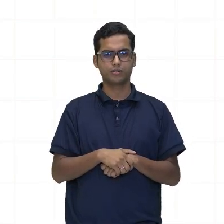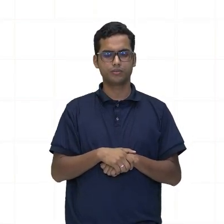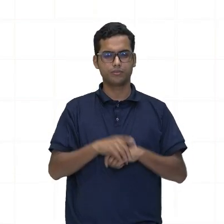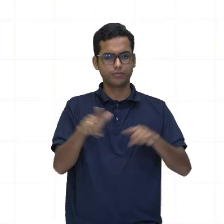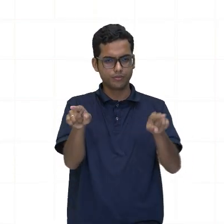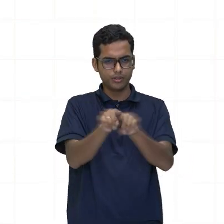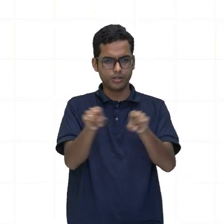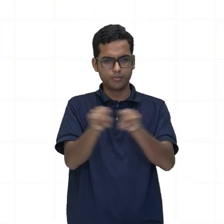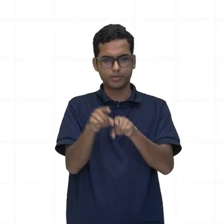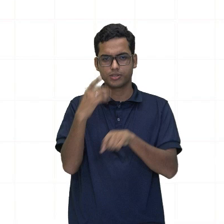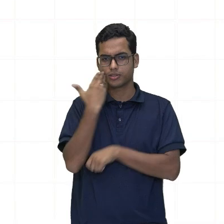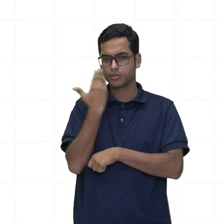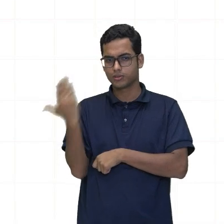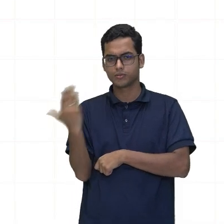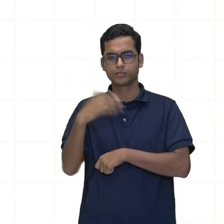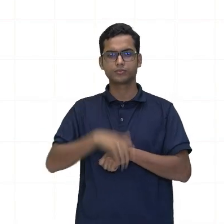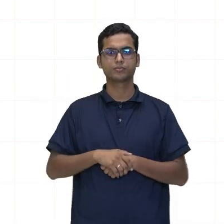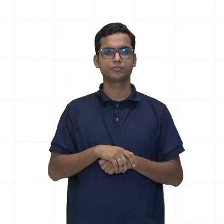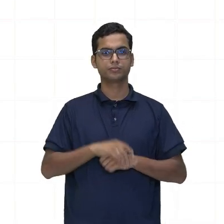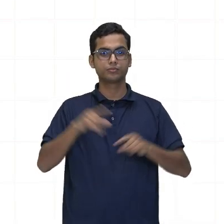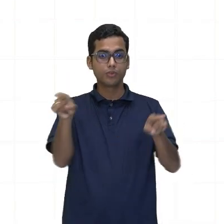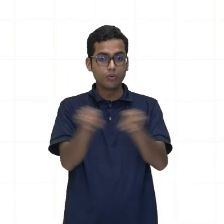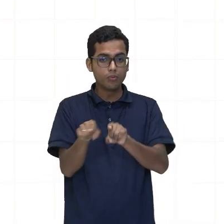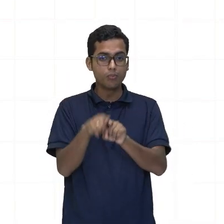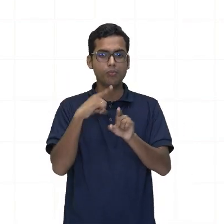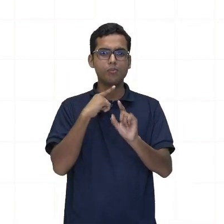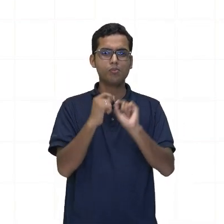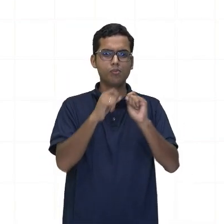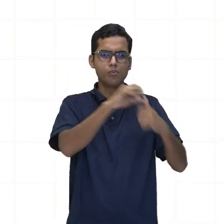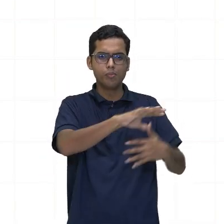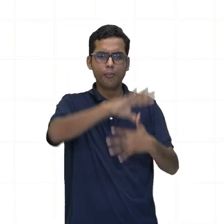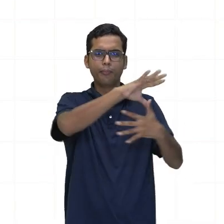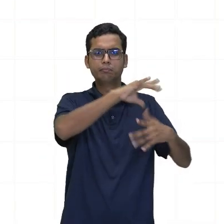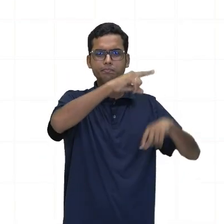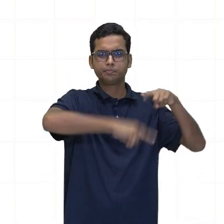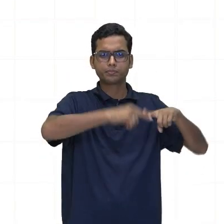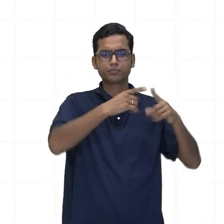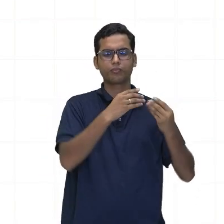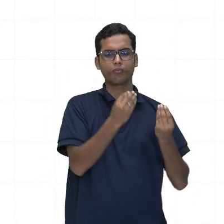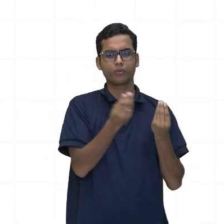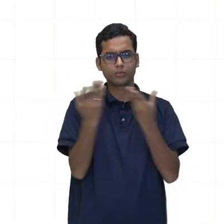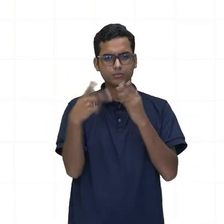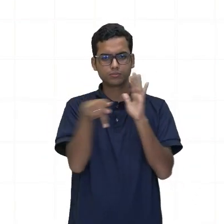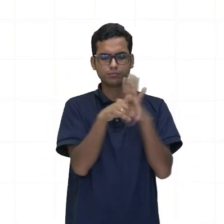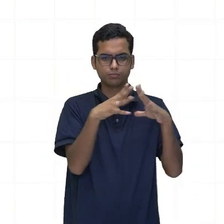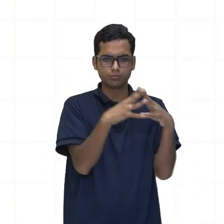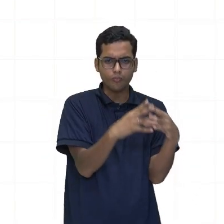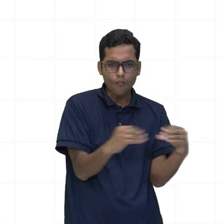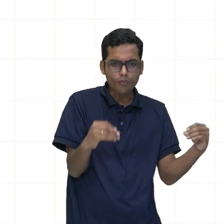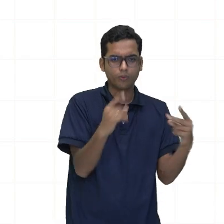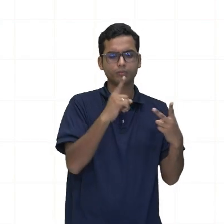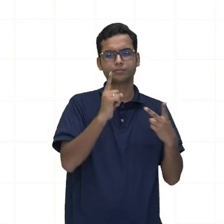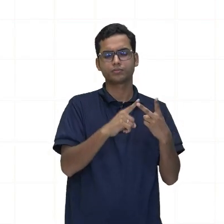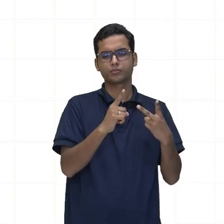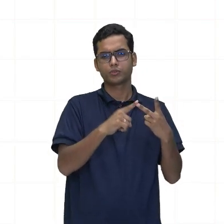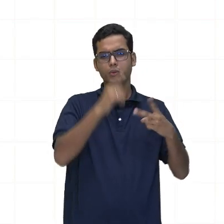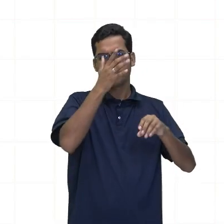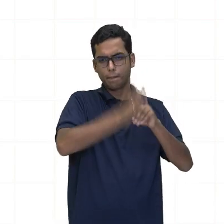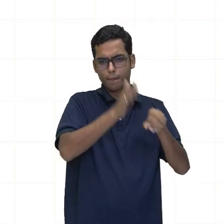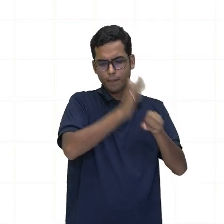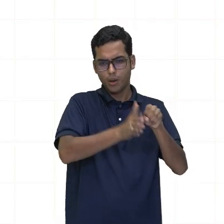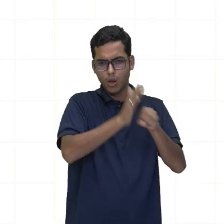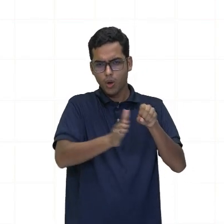milho e chocolate. Lembrando que o chocolate ele é oriundo do cacau e o cacau era um produto